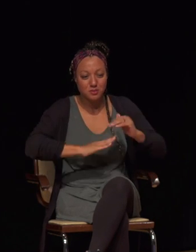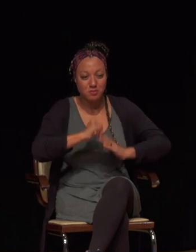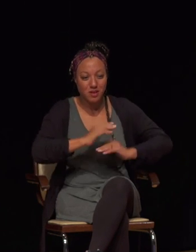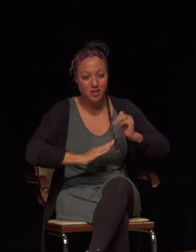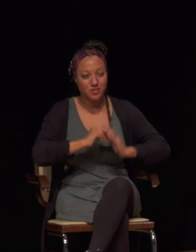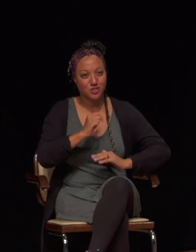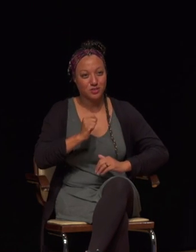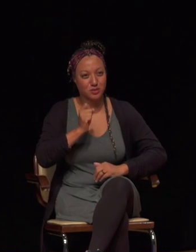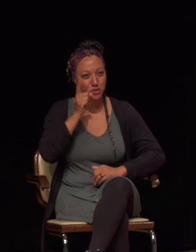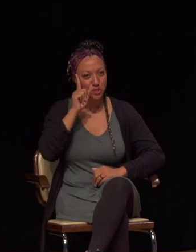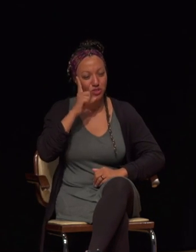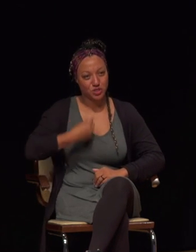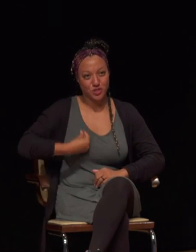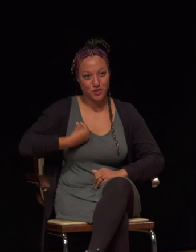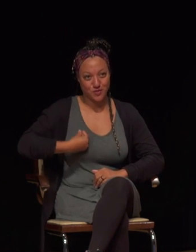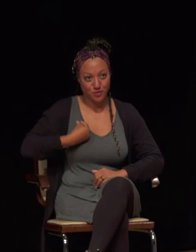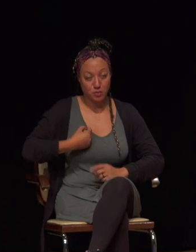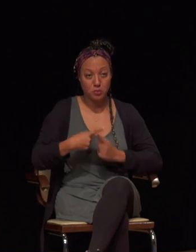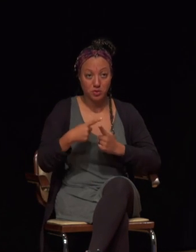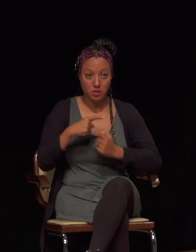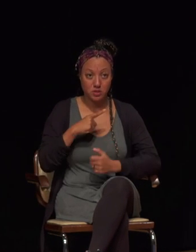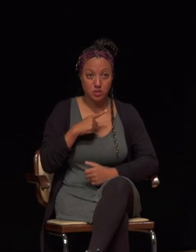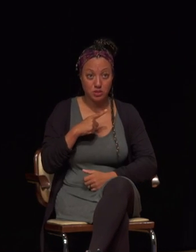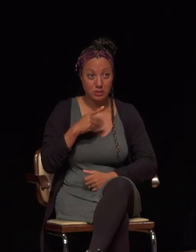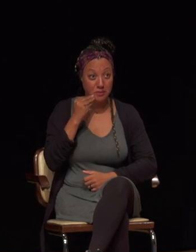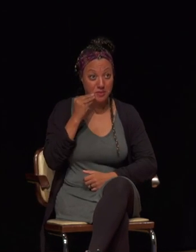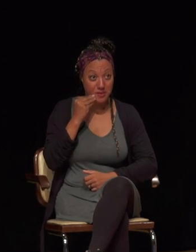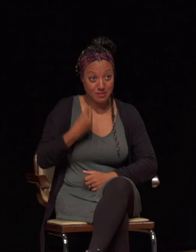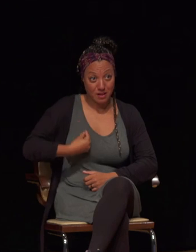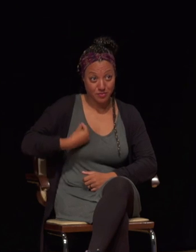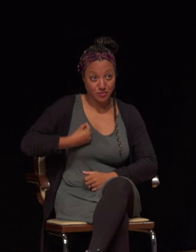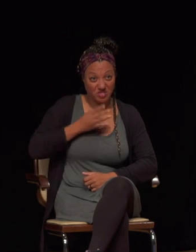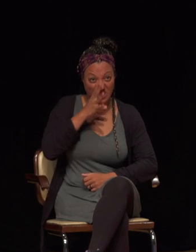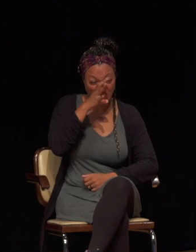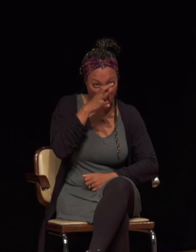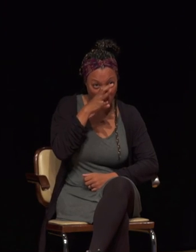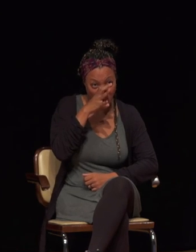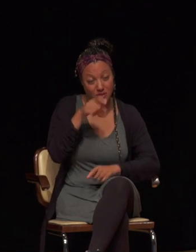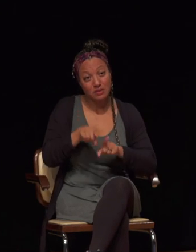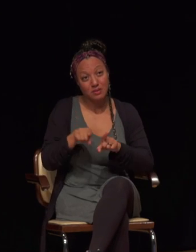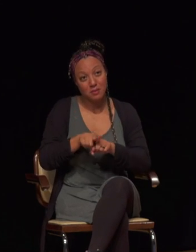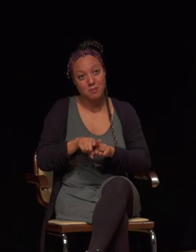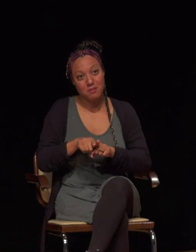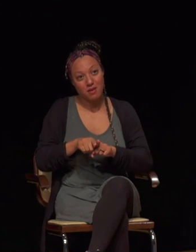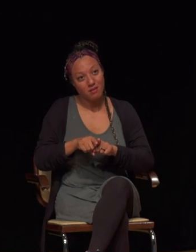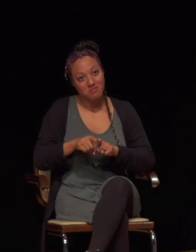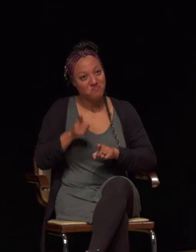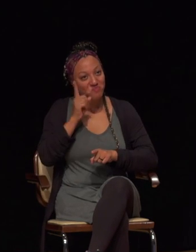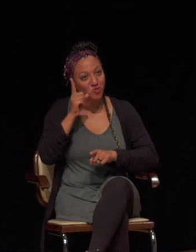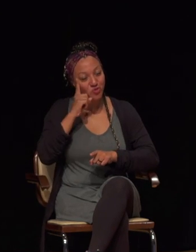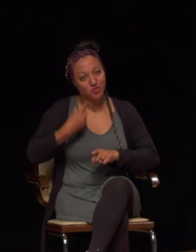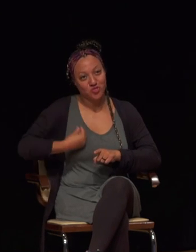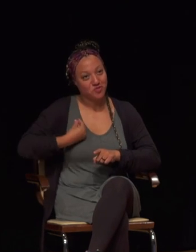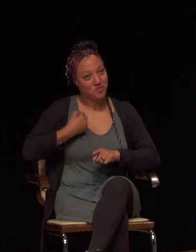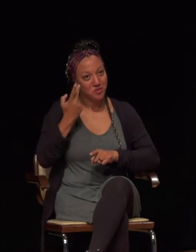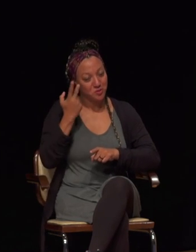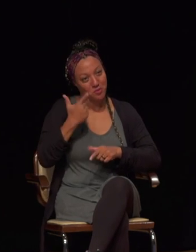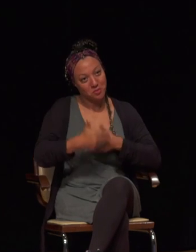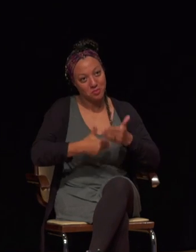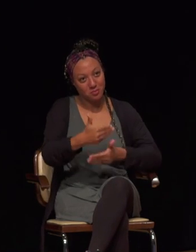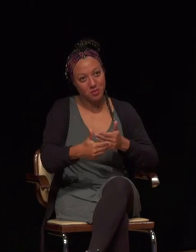viver para além de sobreviver não podem aparecer aqui porque o suposto que está